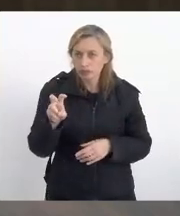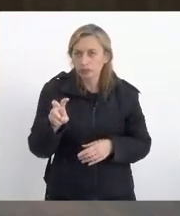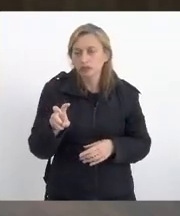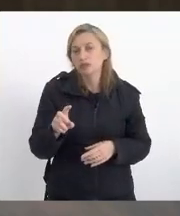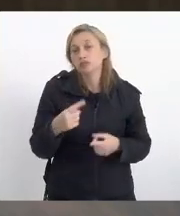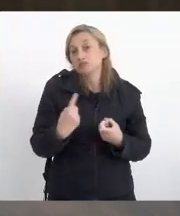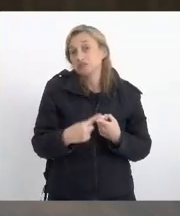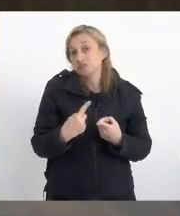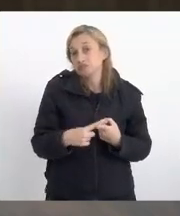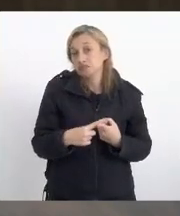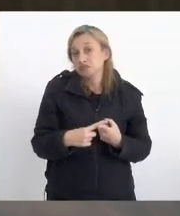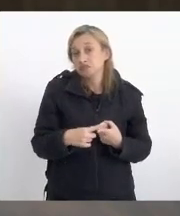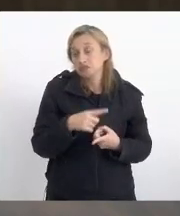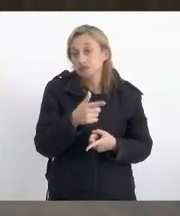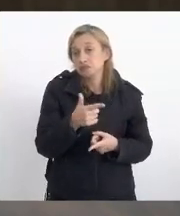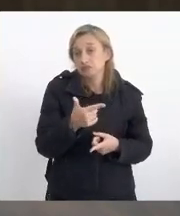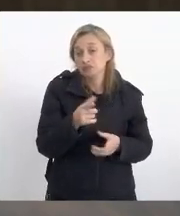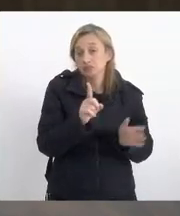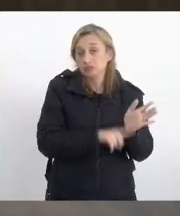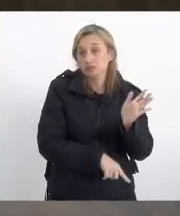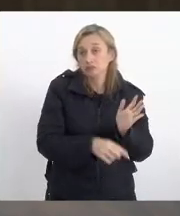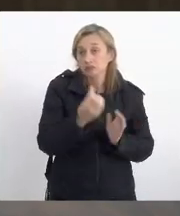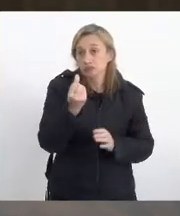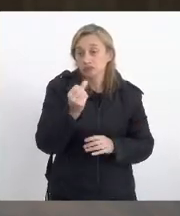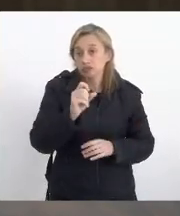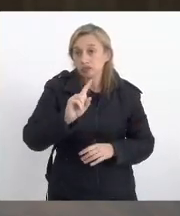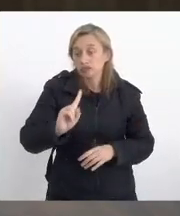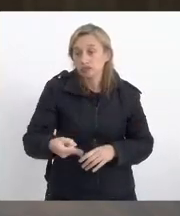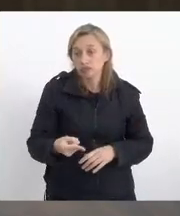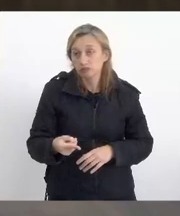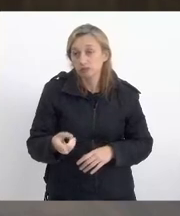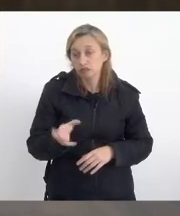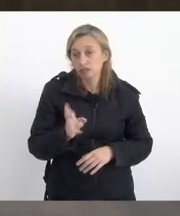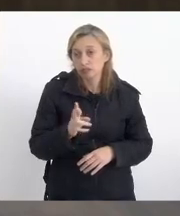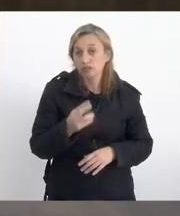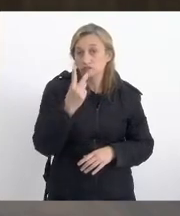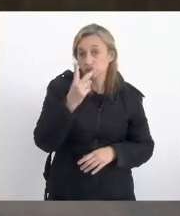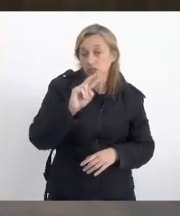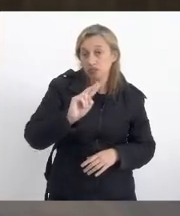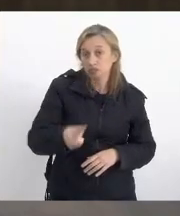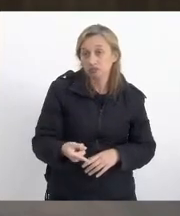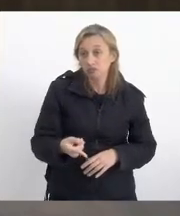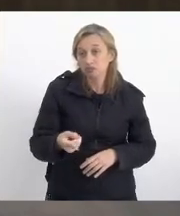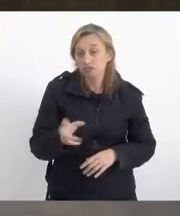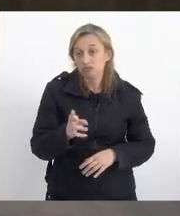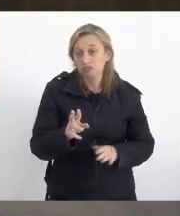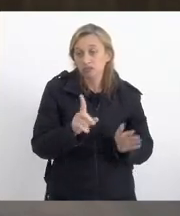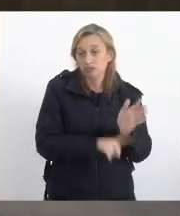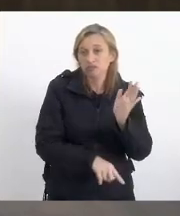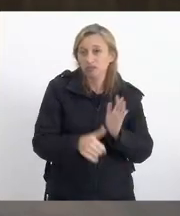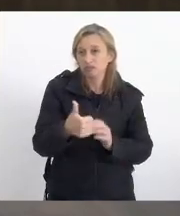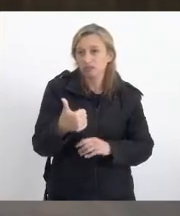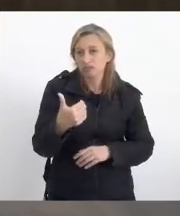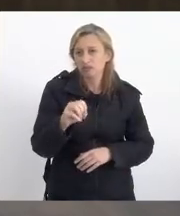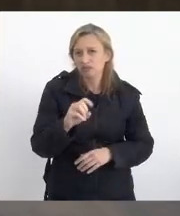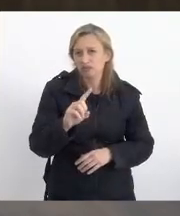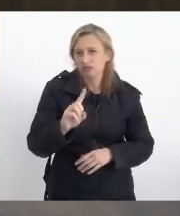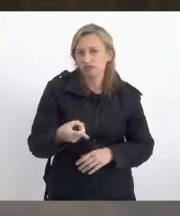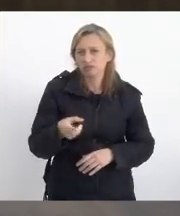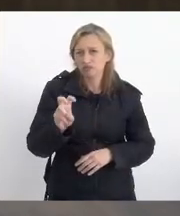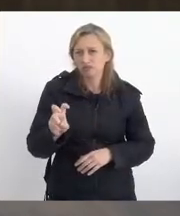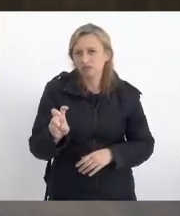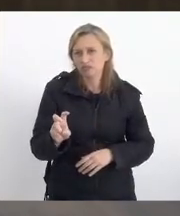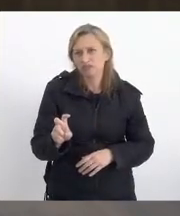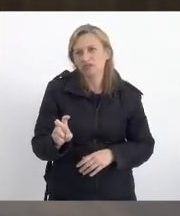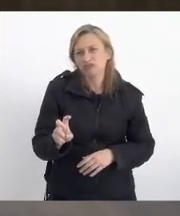bruto, porque aquela que ganha menos de R$ 6.000, vamos supor, R$ 2.000, tendo desconto de 10 mil,